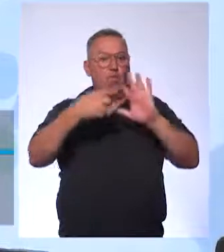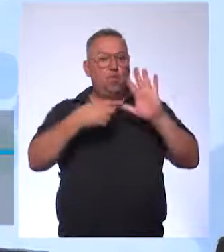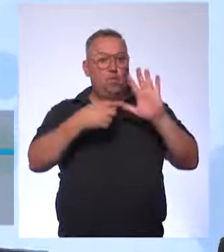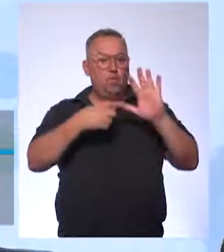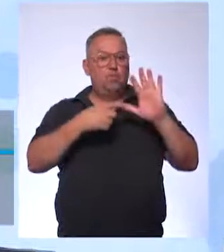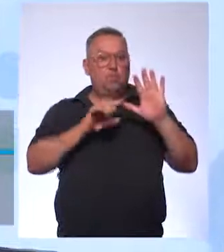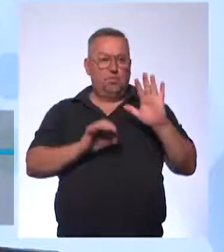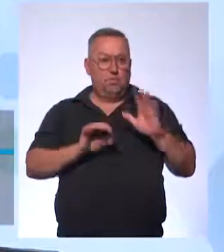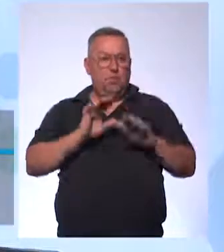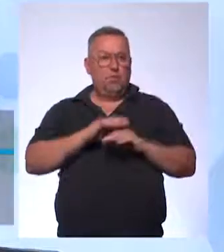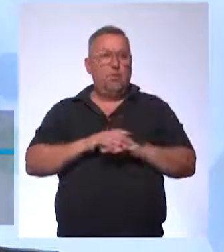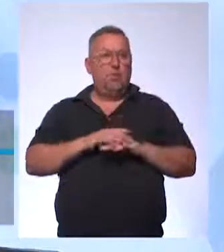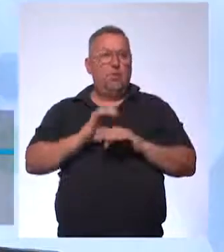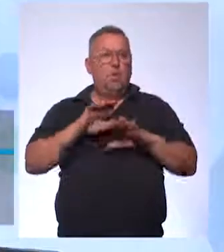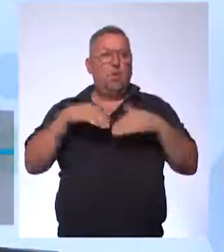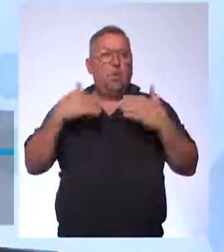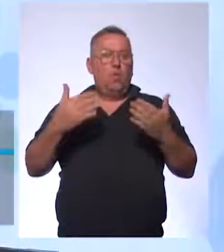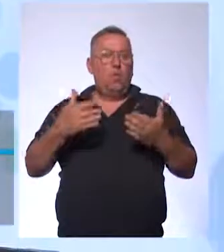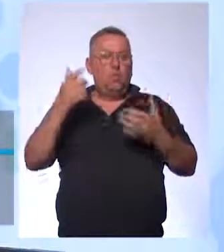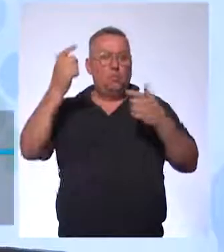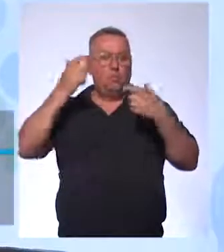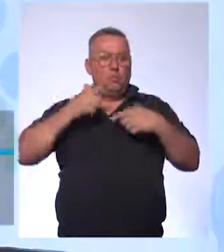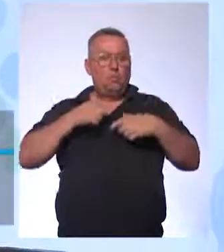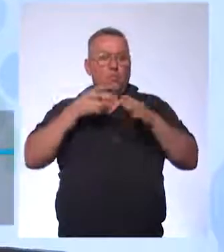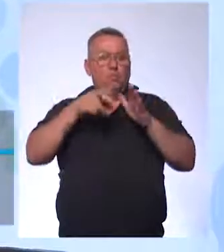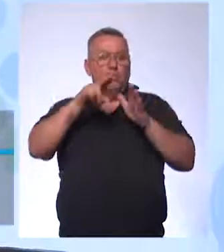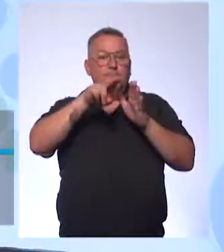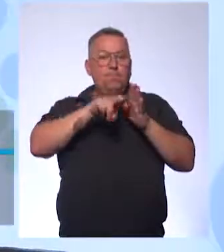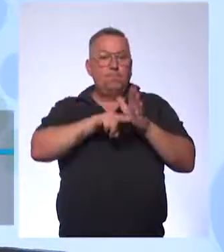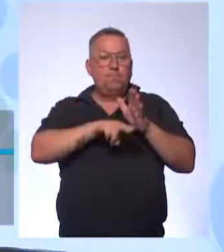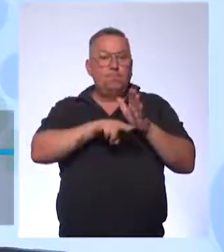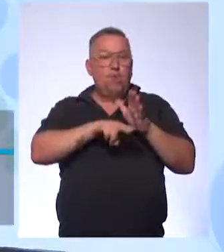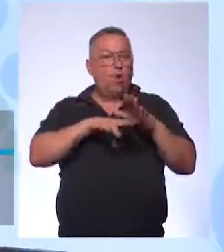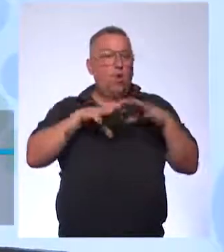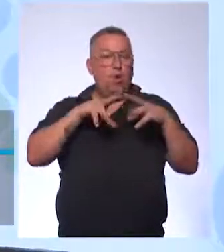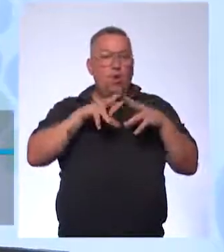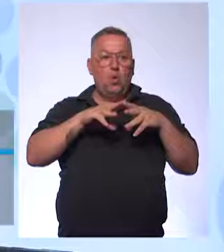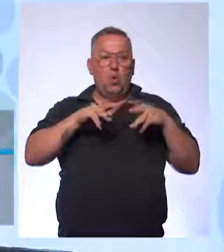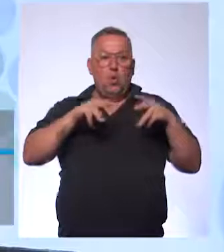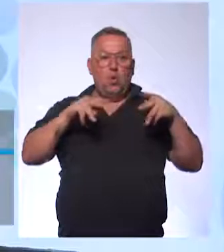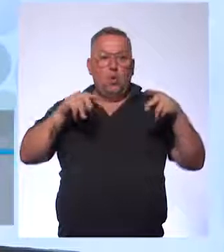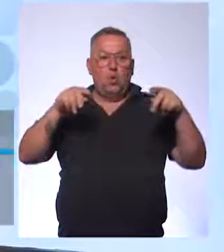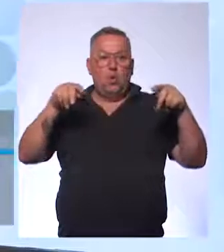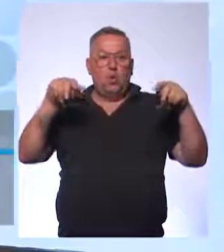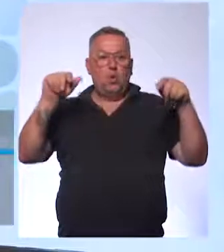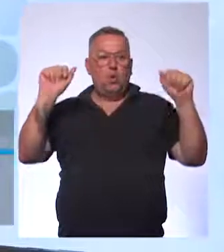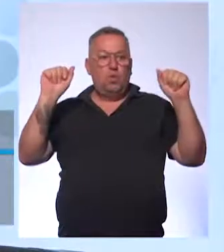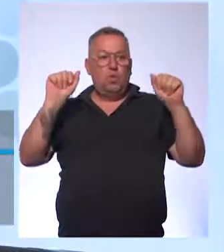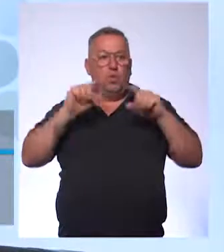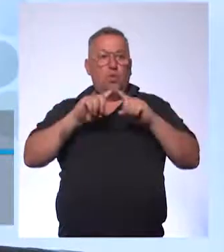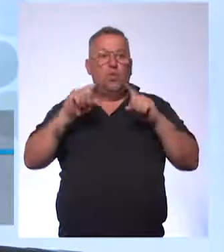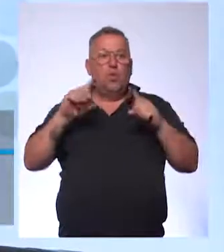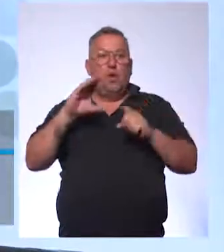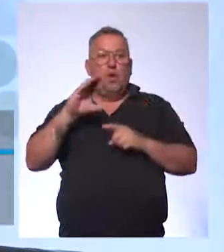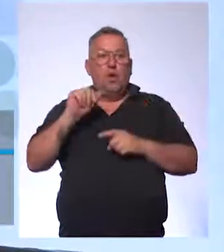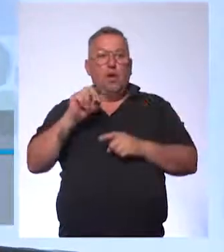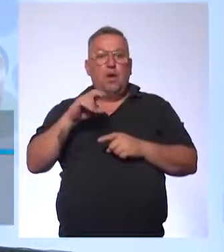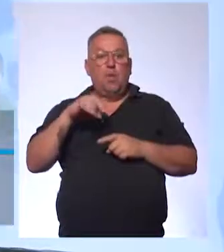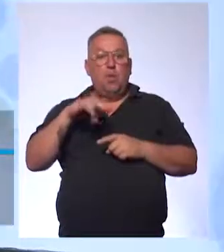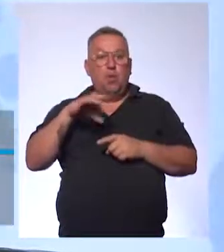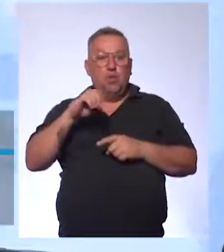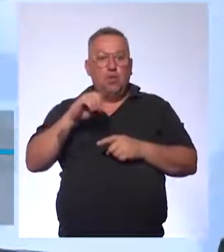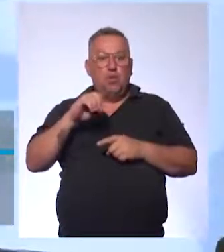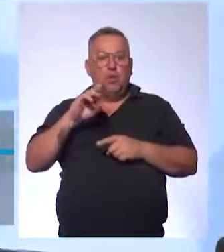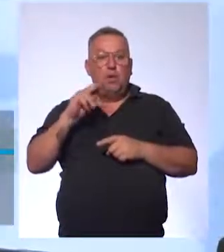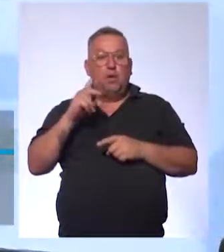fósforo e enxofre. Quando esses caras são enterrados, tudo vai embora. É volátil, menos o carbono e o hidrogênio, né?